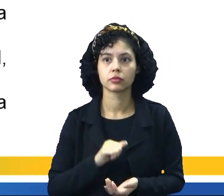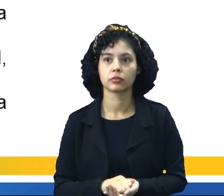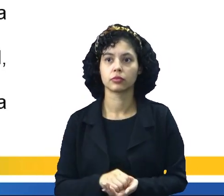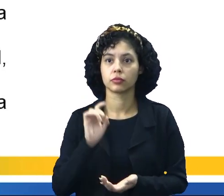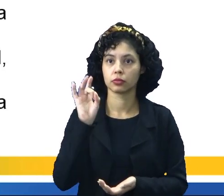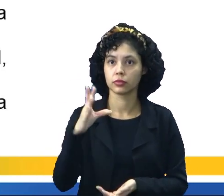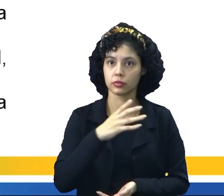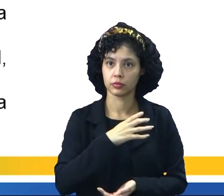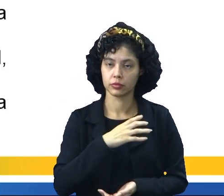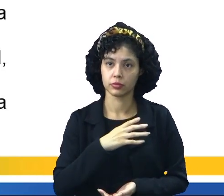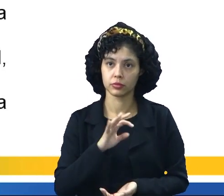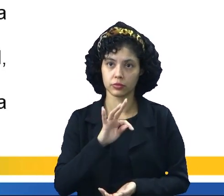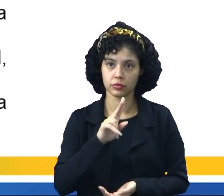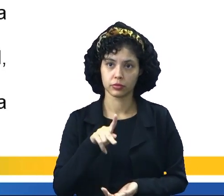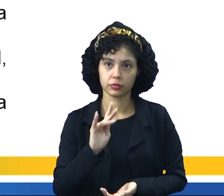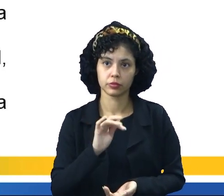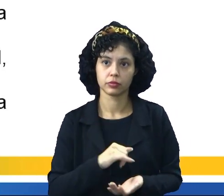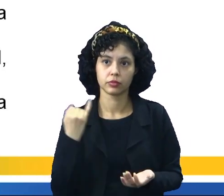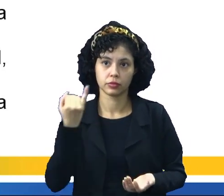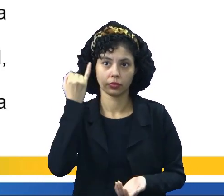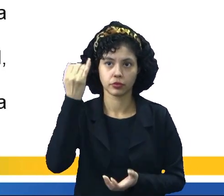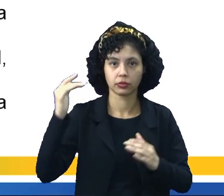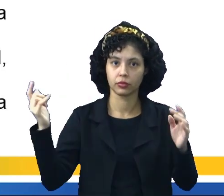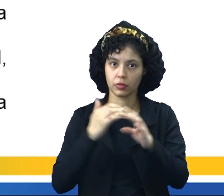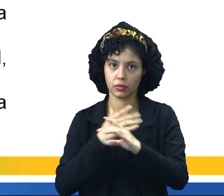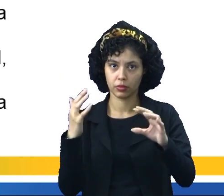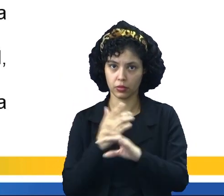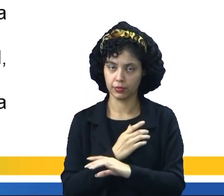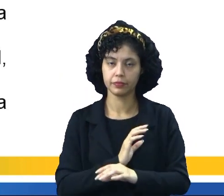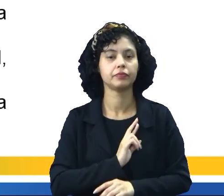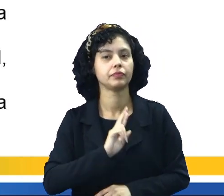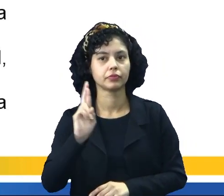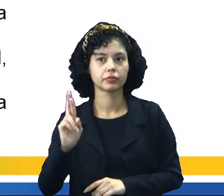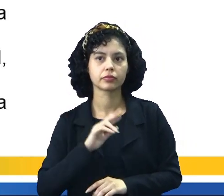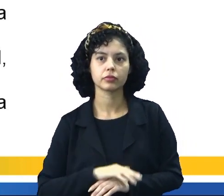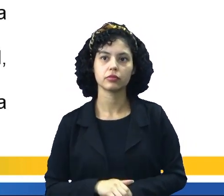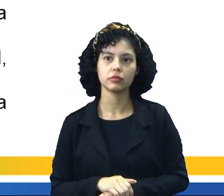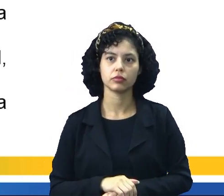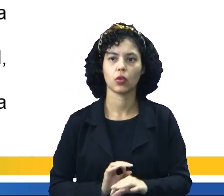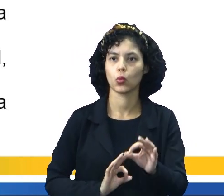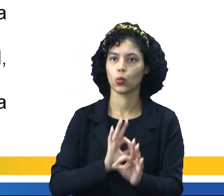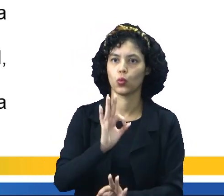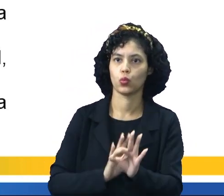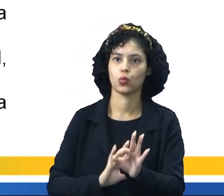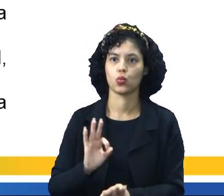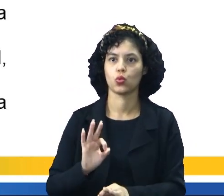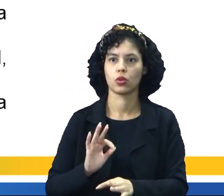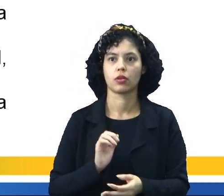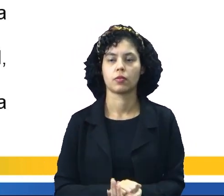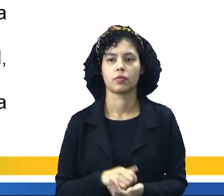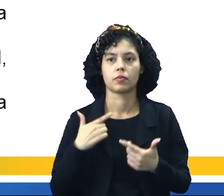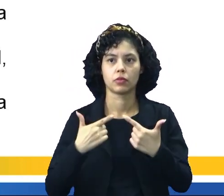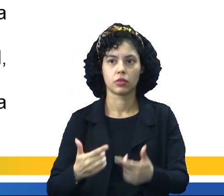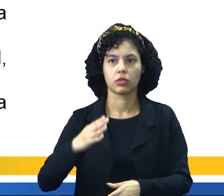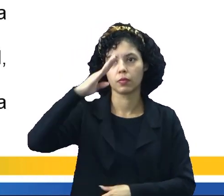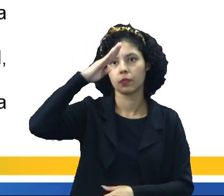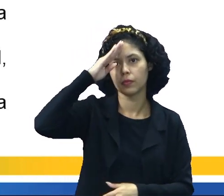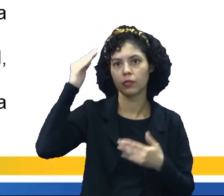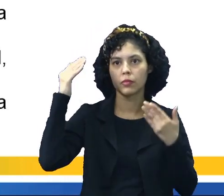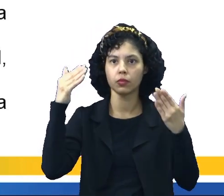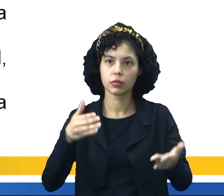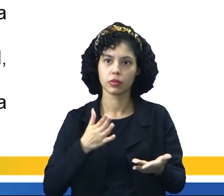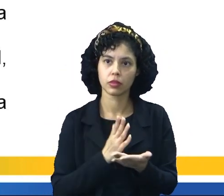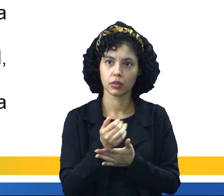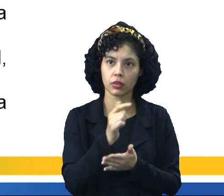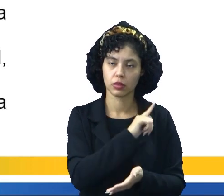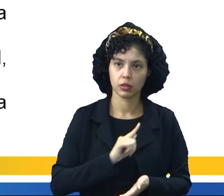humanos apenas na cidade de Tikal, um importante centro religioso. Os maias organizavam milícias de guerreiros com o objetivo